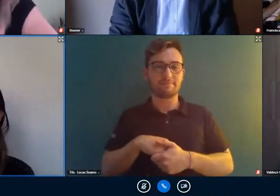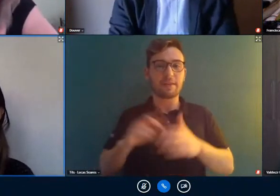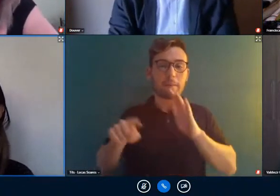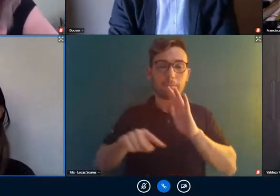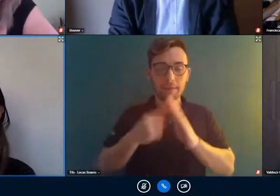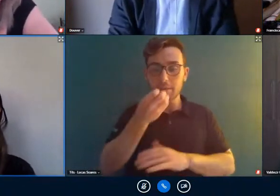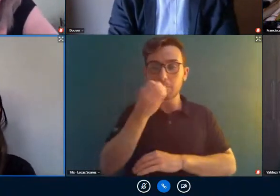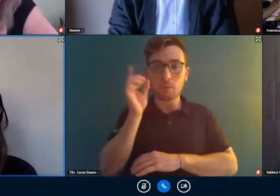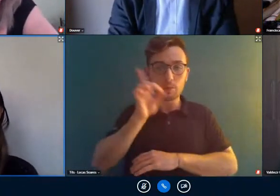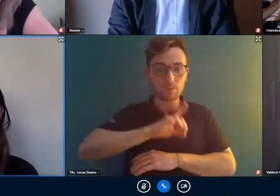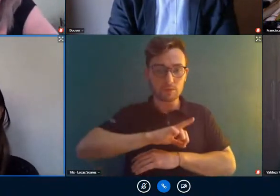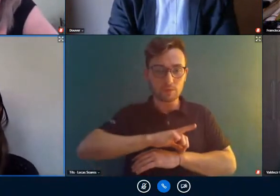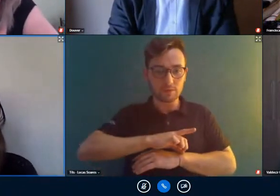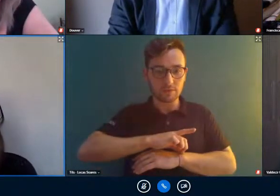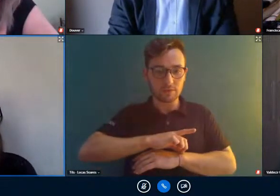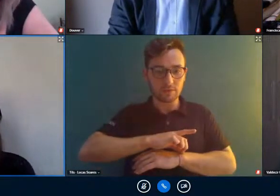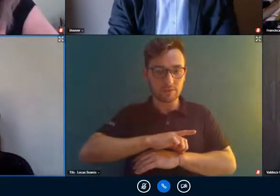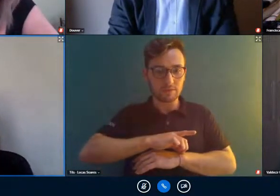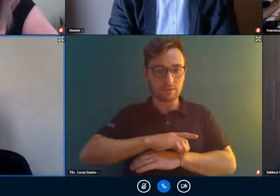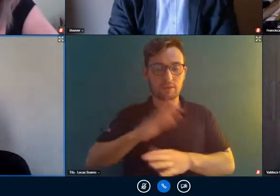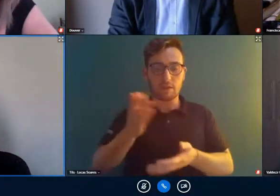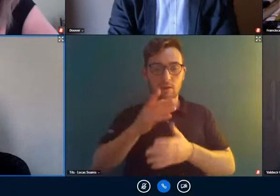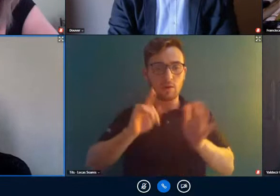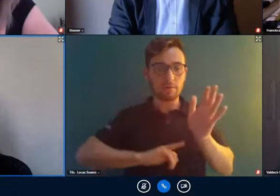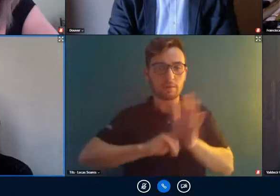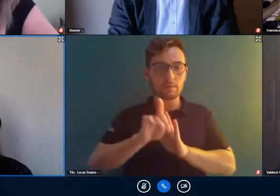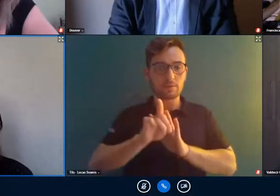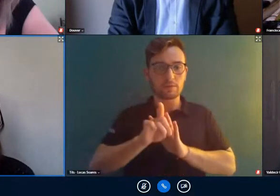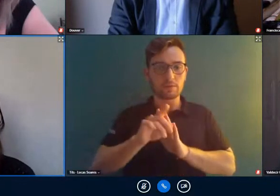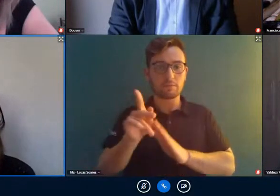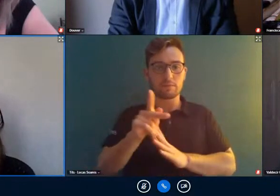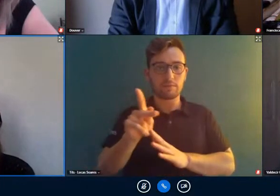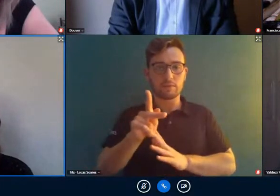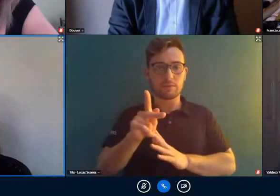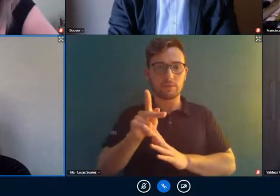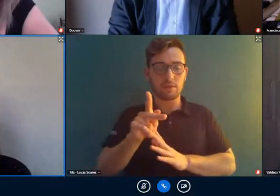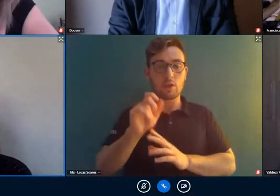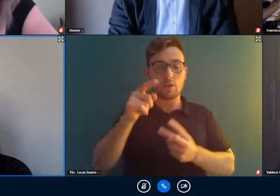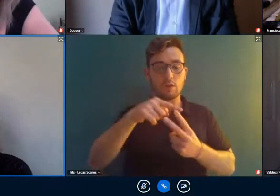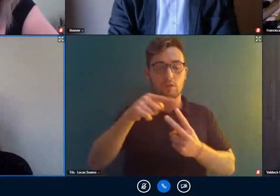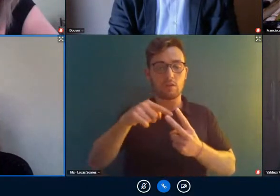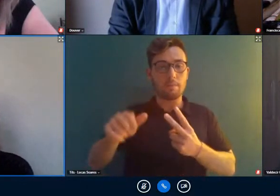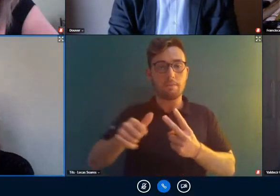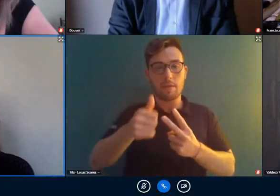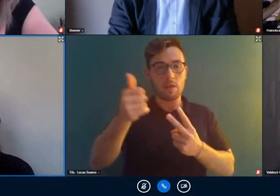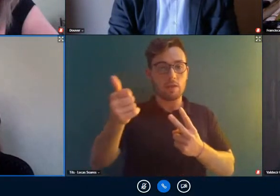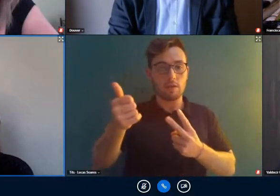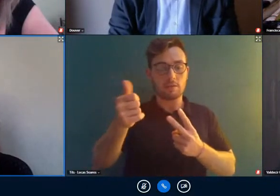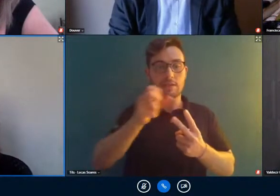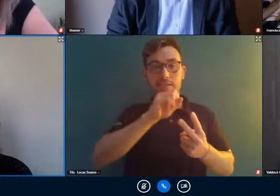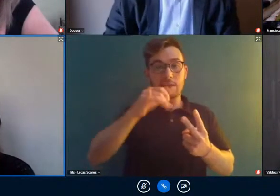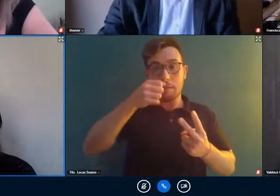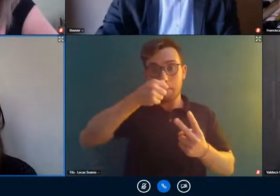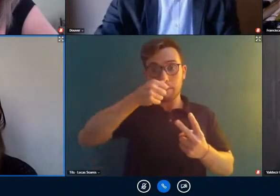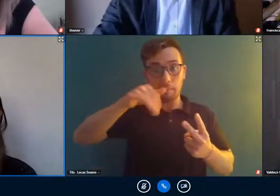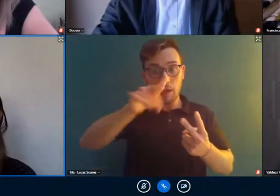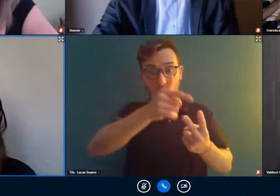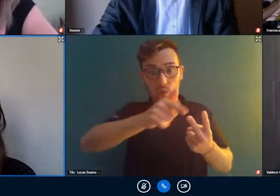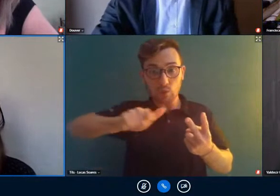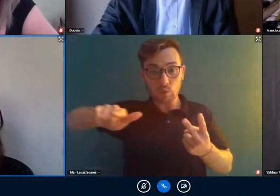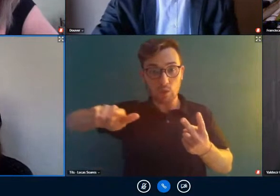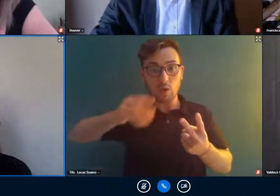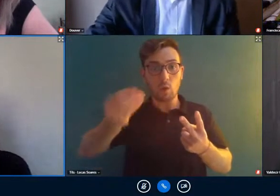Primeiramente, bom dia. Vou responder a pergunta da professora Adriana, então, sobre os dois pontos para melhorar se a pandemia continuar, né? Bom,